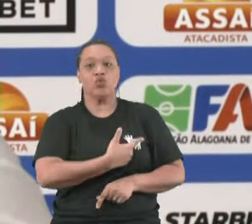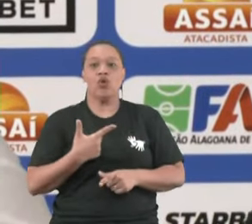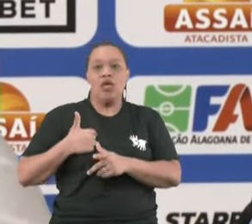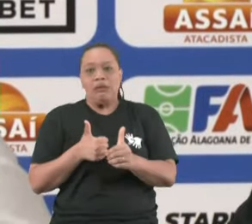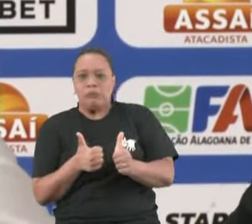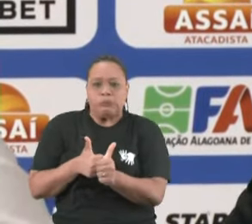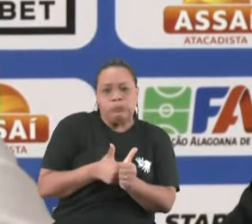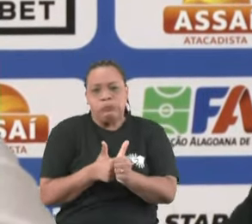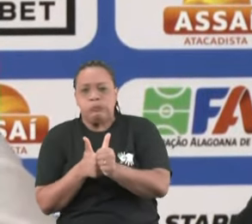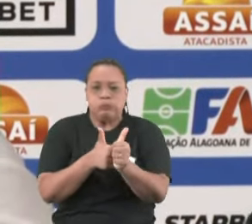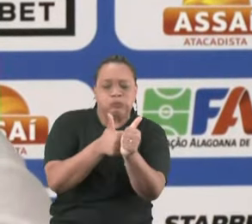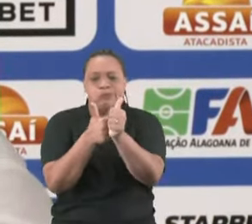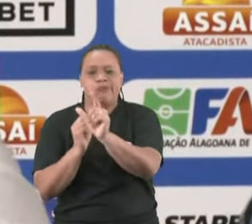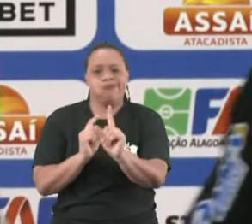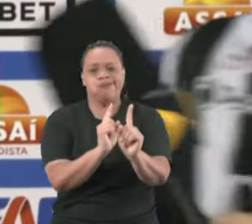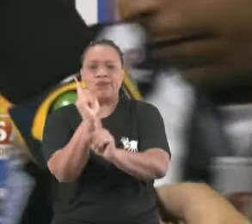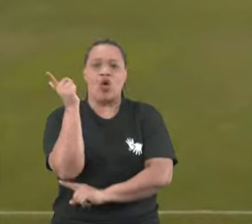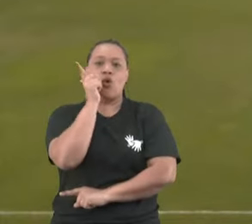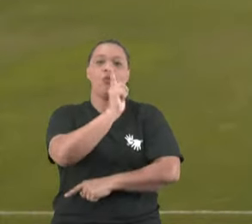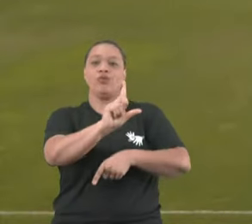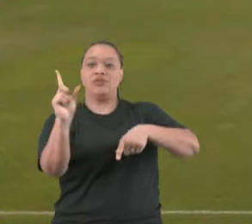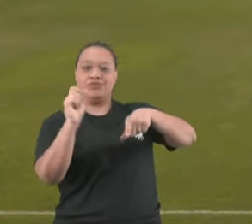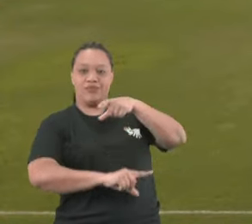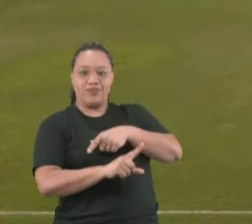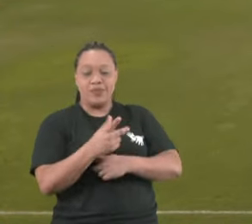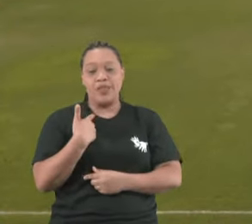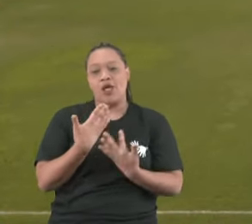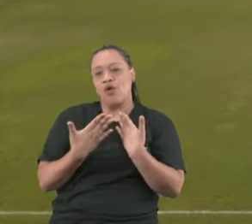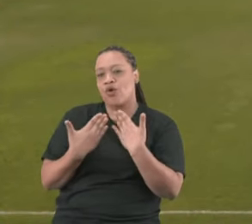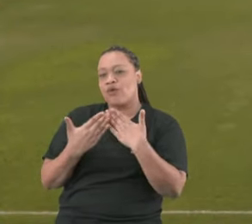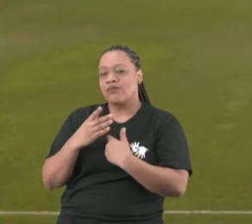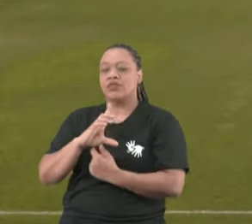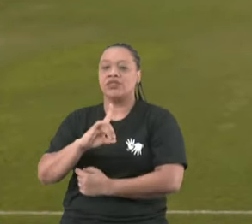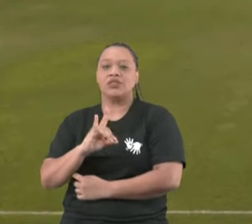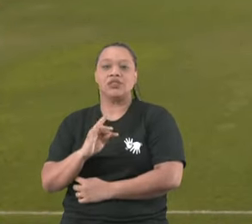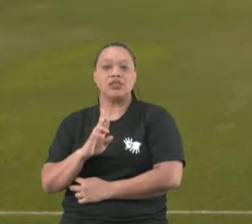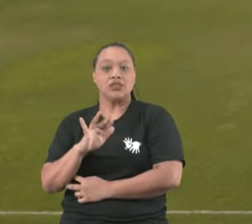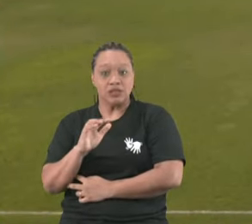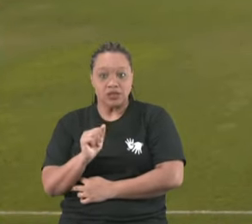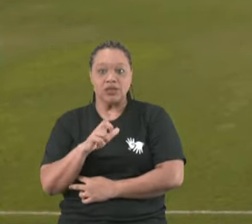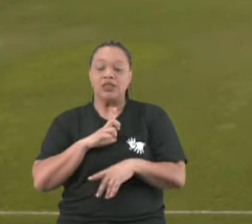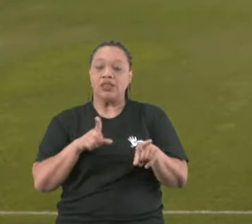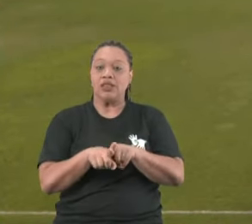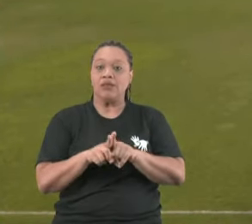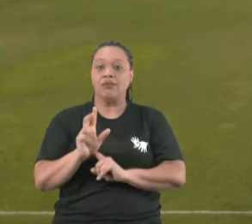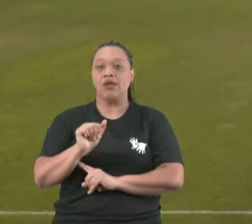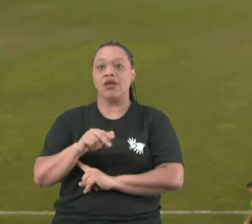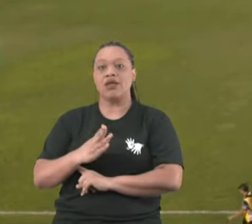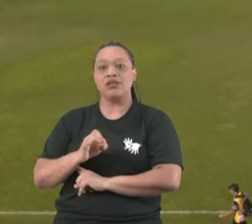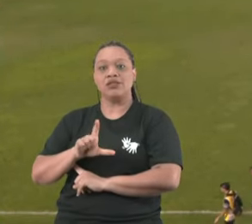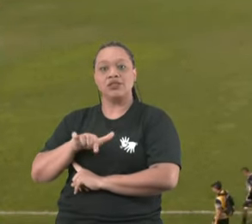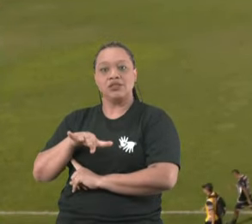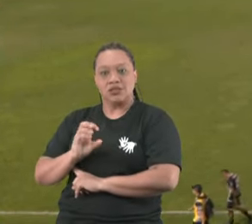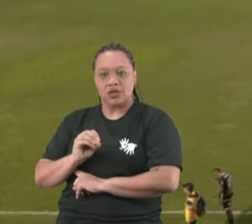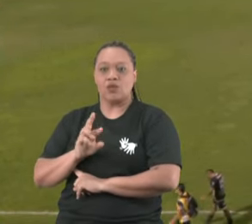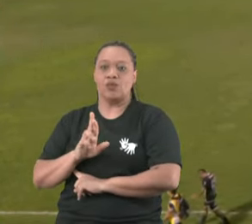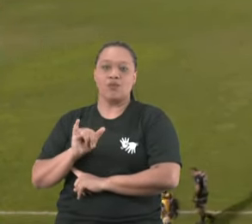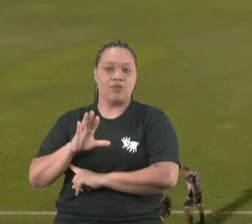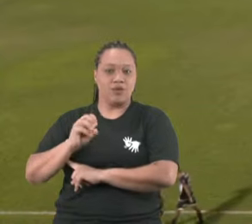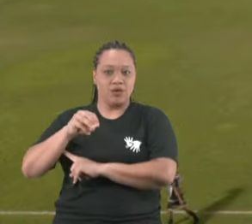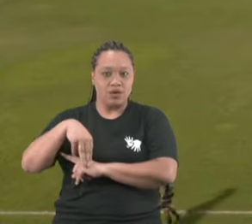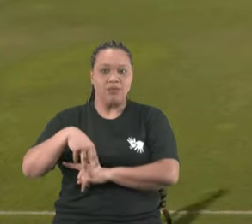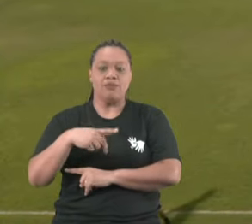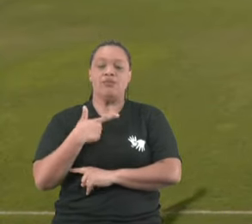ali atrás e conseguir fazer lá na frente. Obrigado, Tidira batendo um papo com a gente aqui e Anselmo Ramon, Henrique. Beleza,